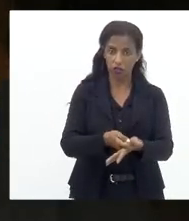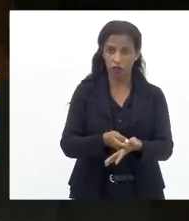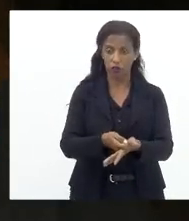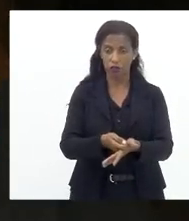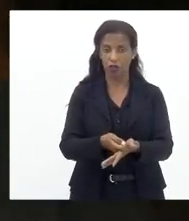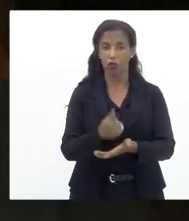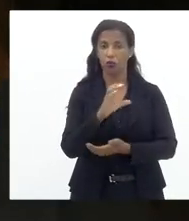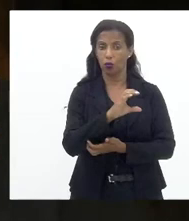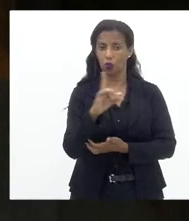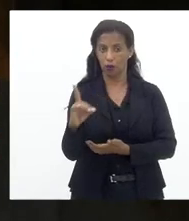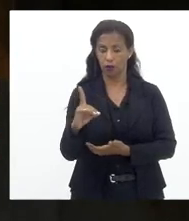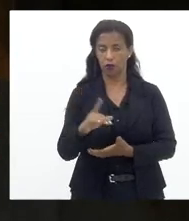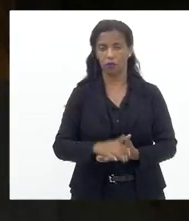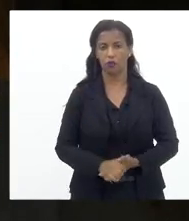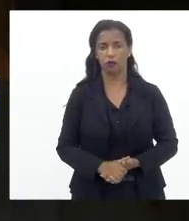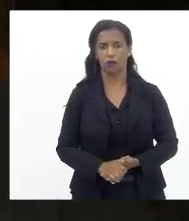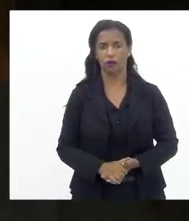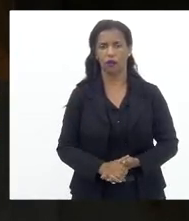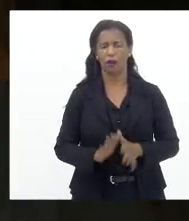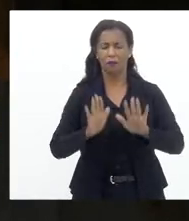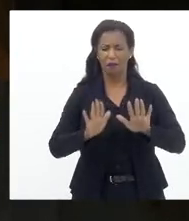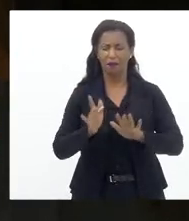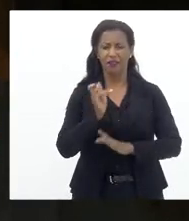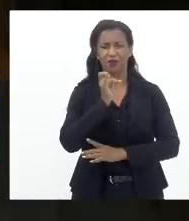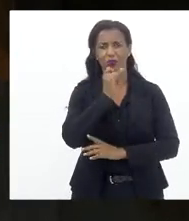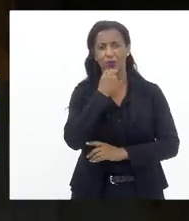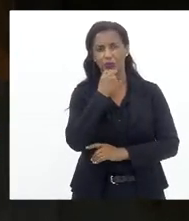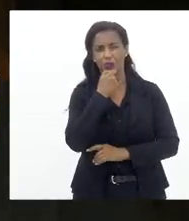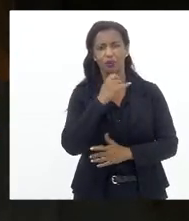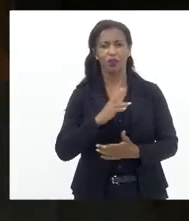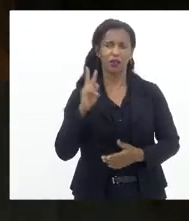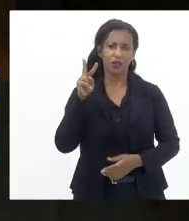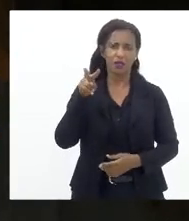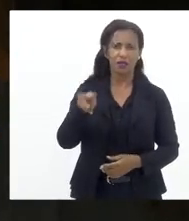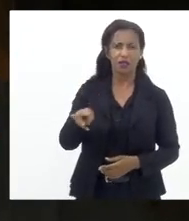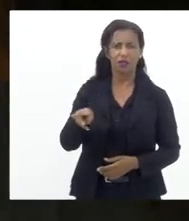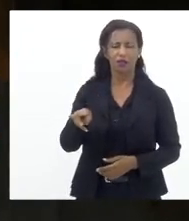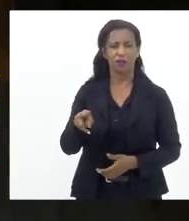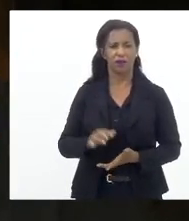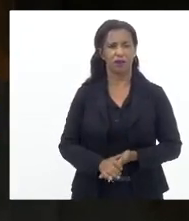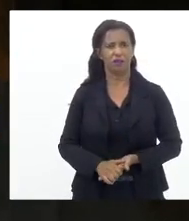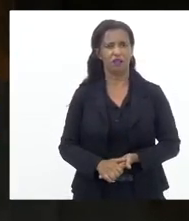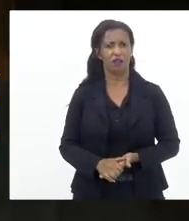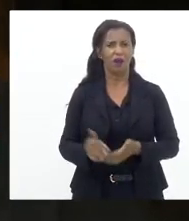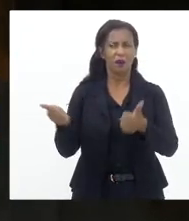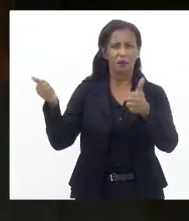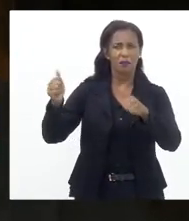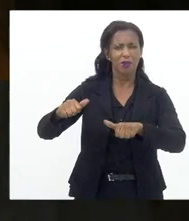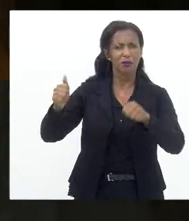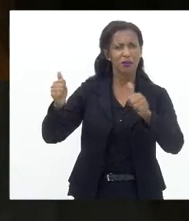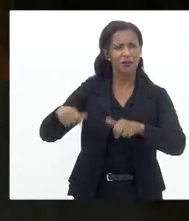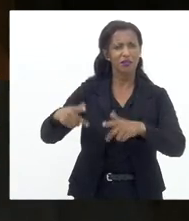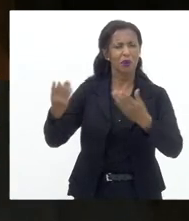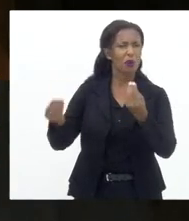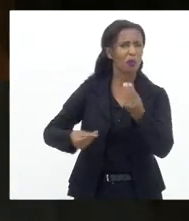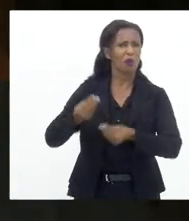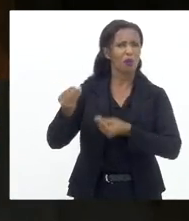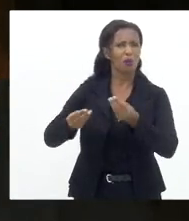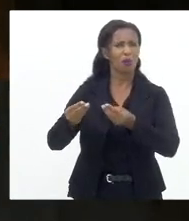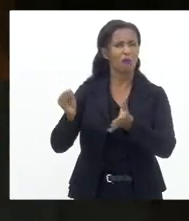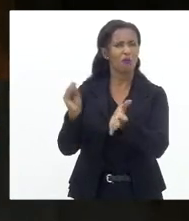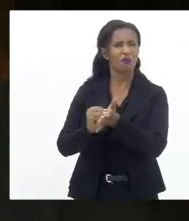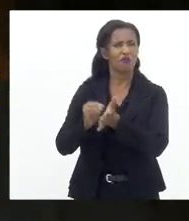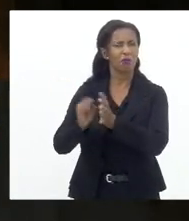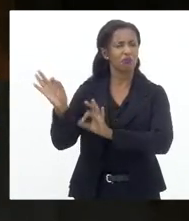garantia do Coordenador mas muito triste em ver com a perspectiva de sucateamento a